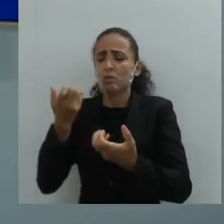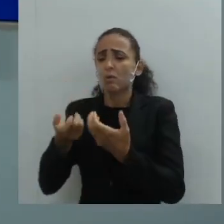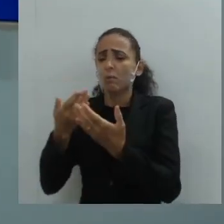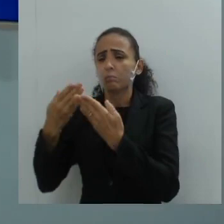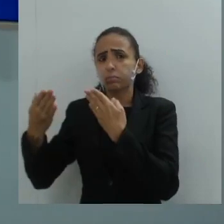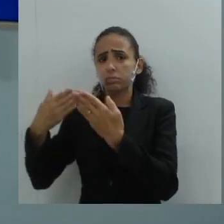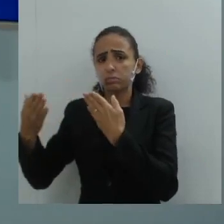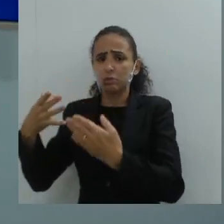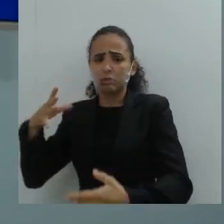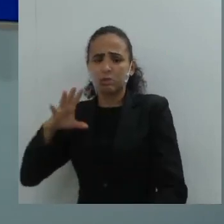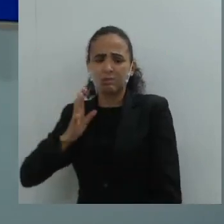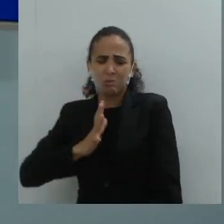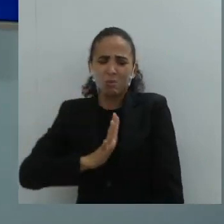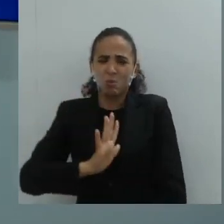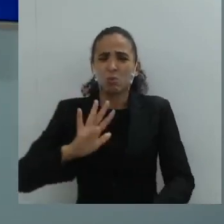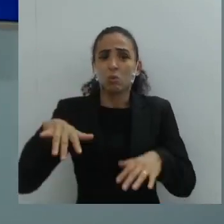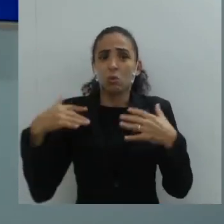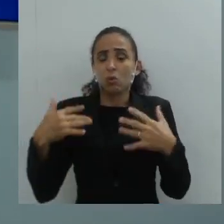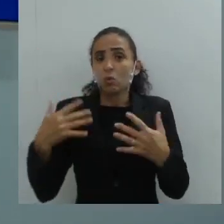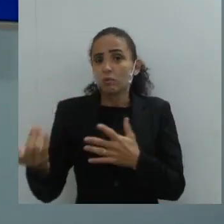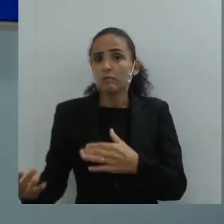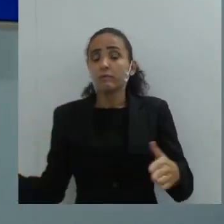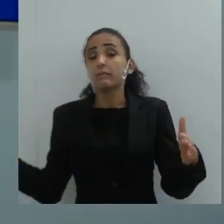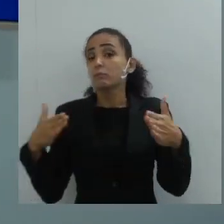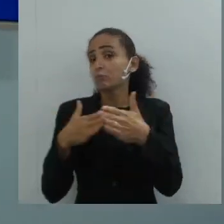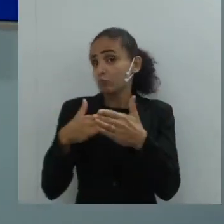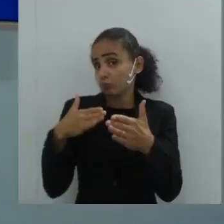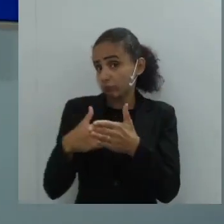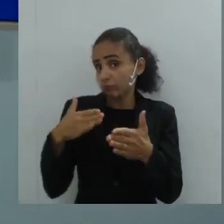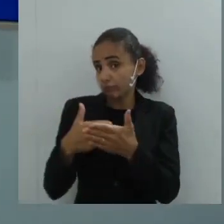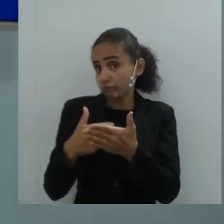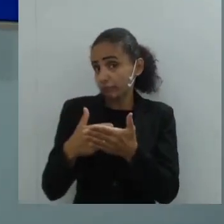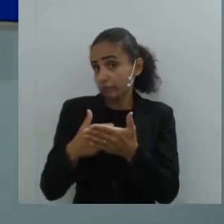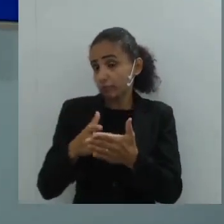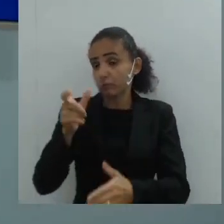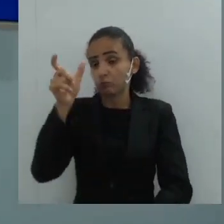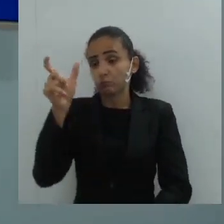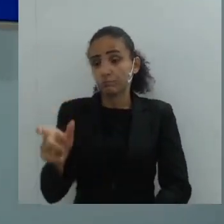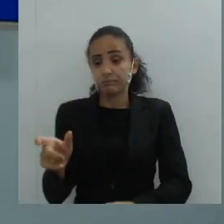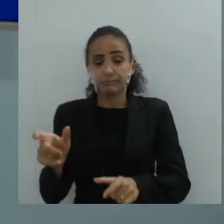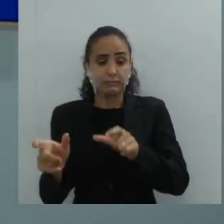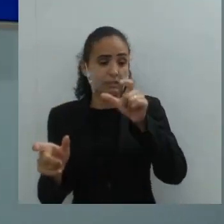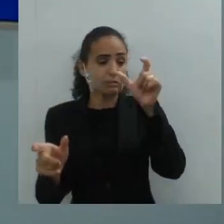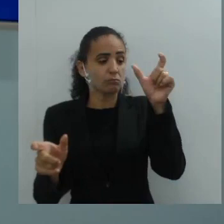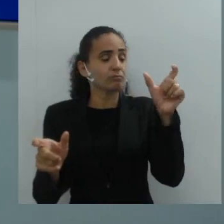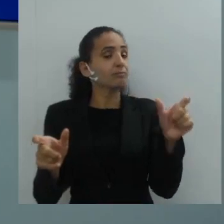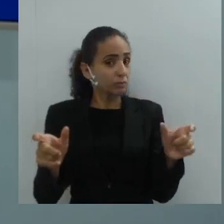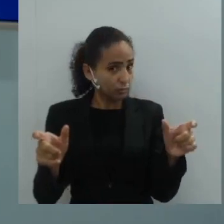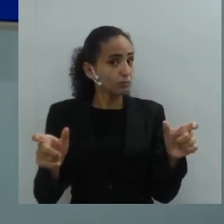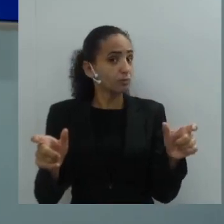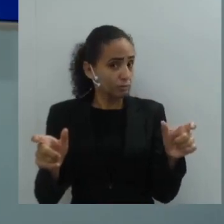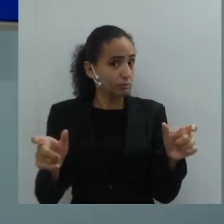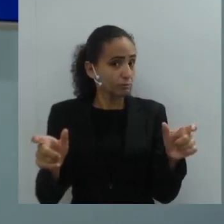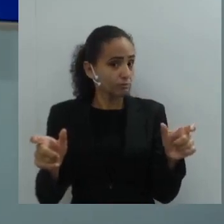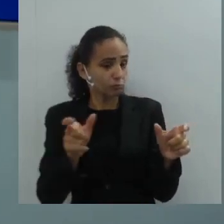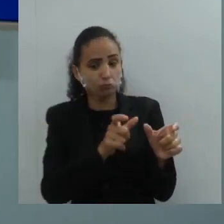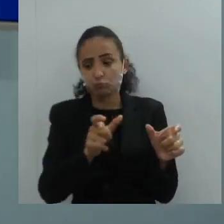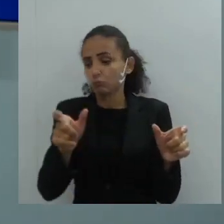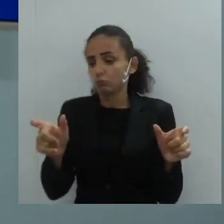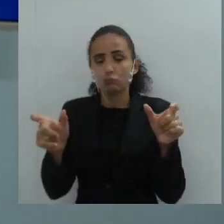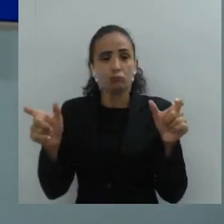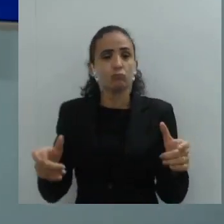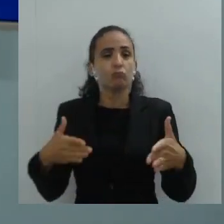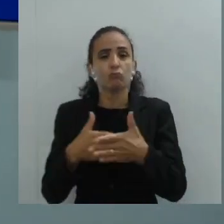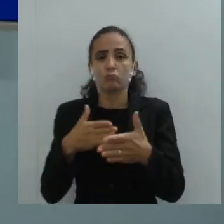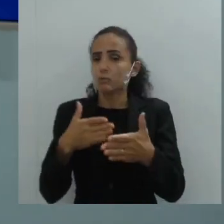discurso de ódio. Vamos conhecer os limites entre a liberdade de expressão e o discurso